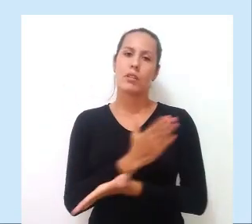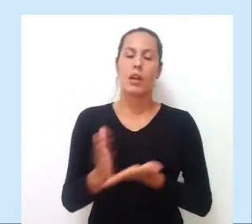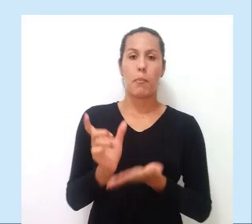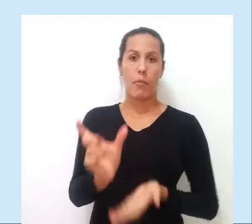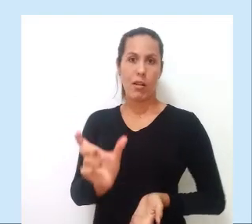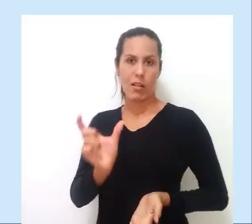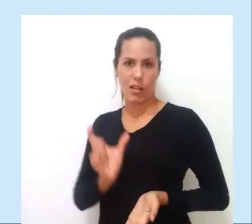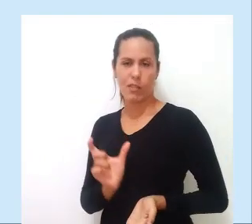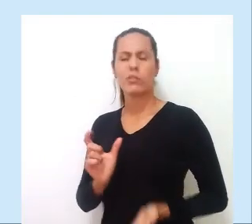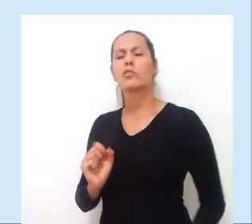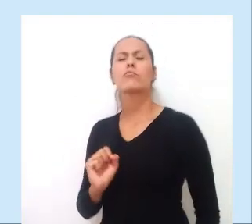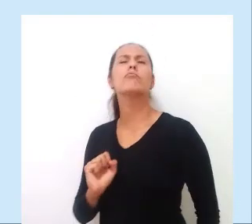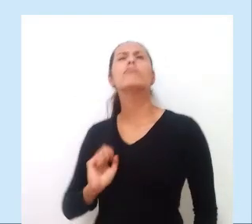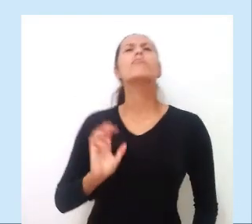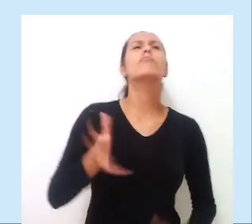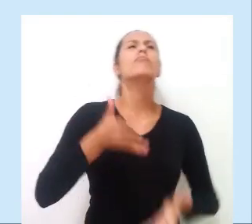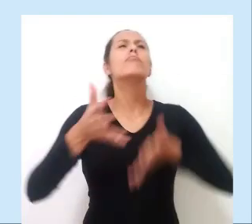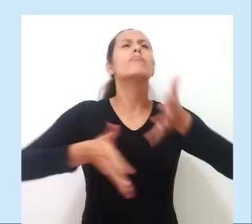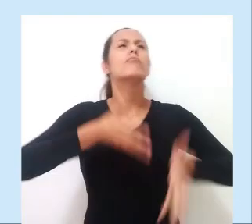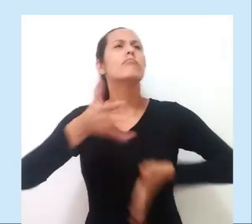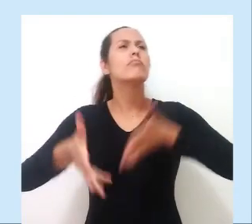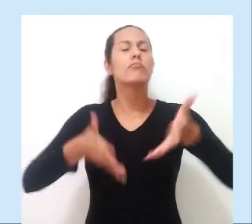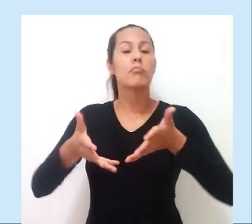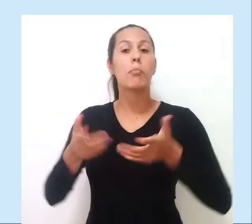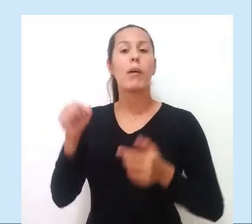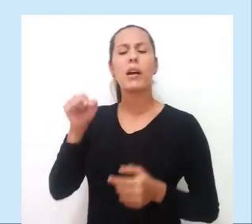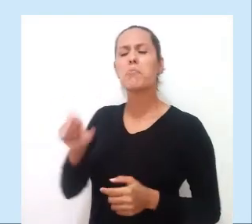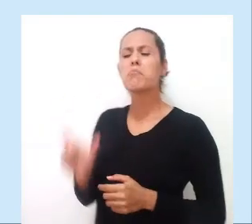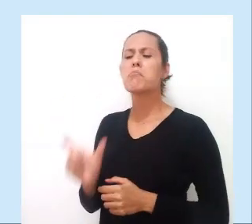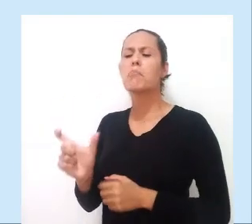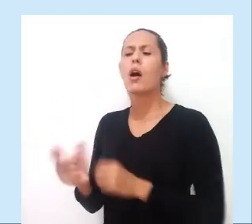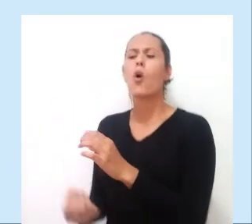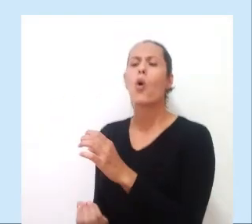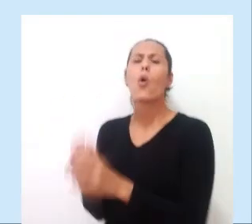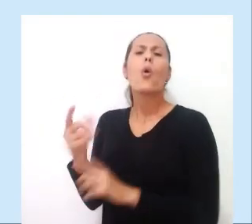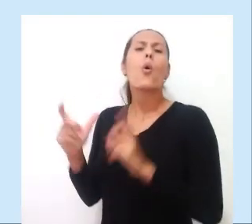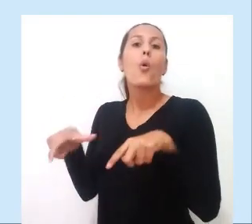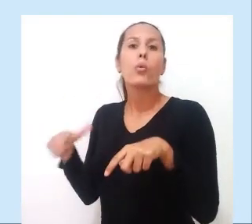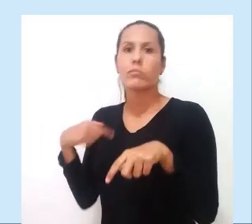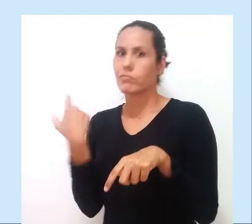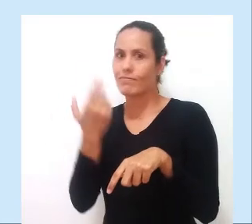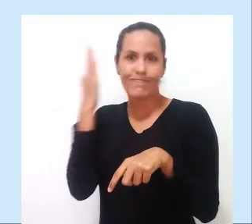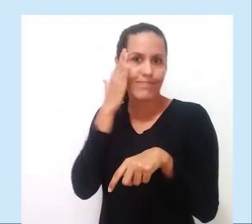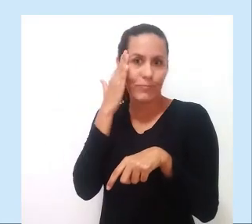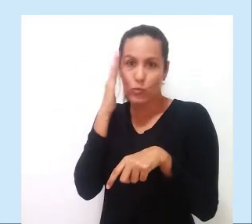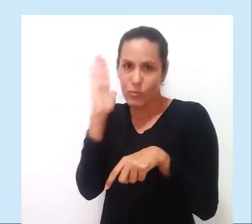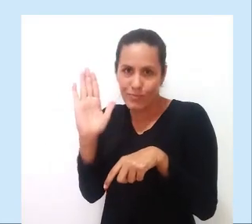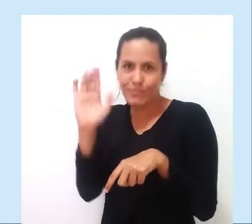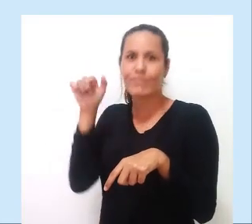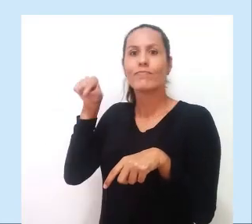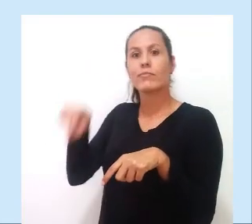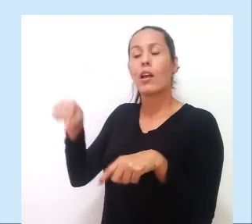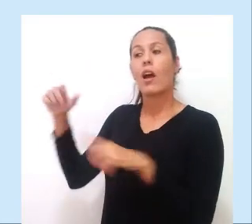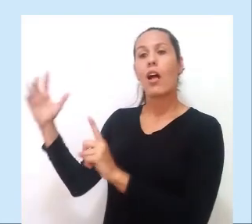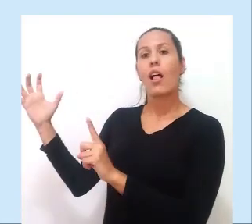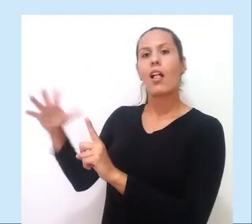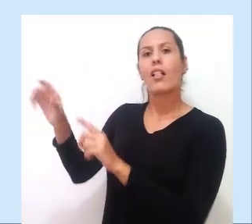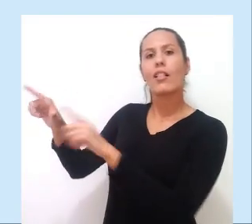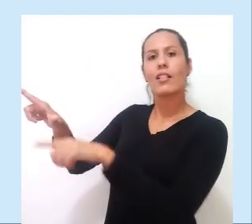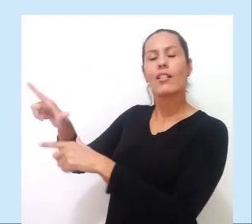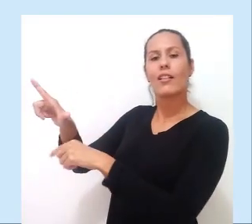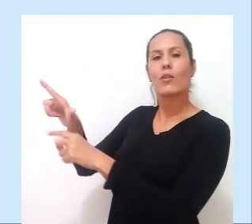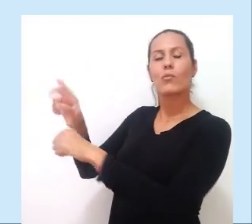tem palavras que nós falamos e nós não sabemos da origem dela, que elas vêm do inglês. Então, a língua inglesa ela